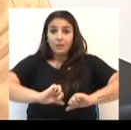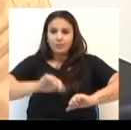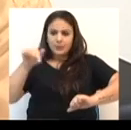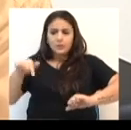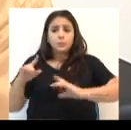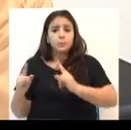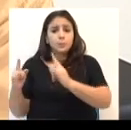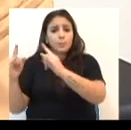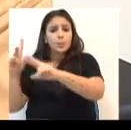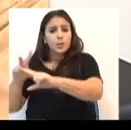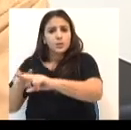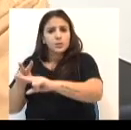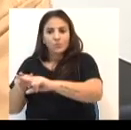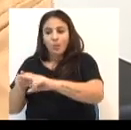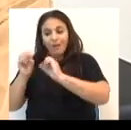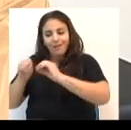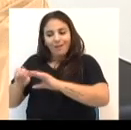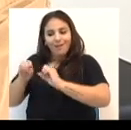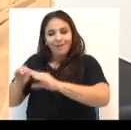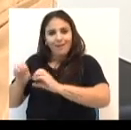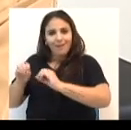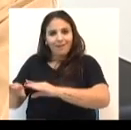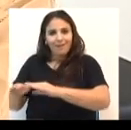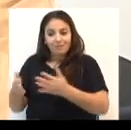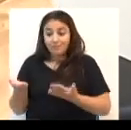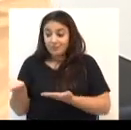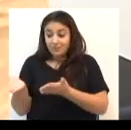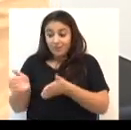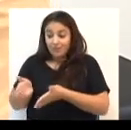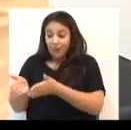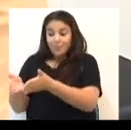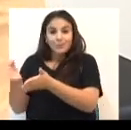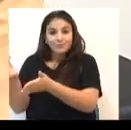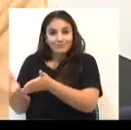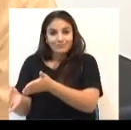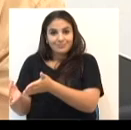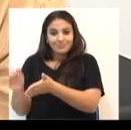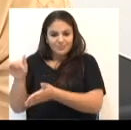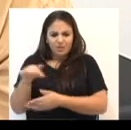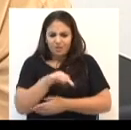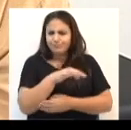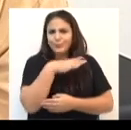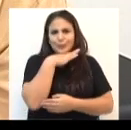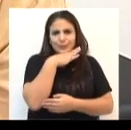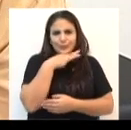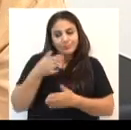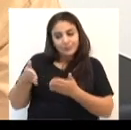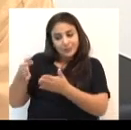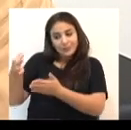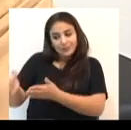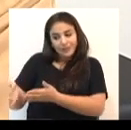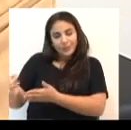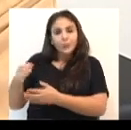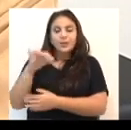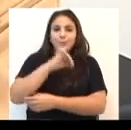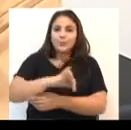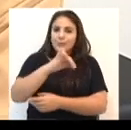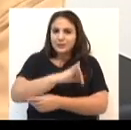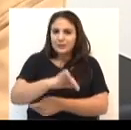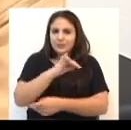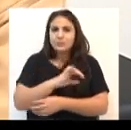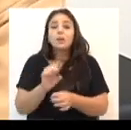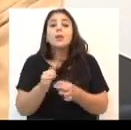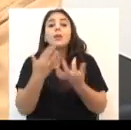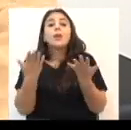eduquem. Então, o caminho é por aí. E aquilo que a vereadora Claudinha falou, fundamental, quer dizer,